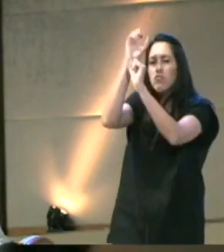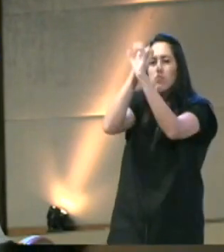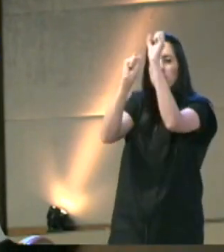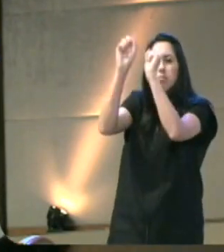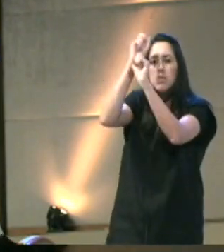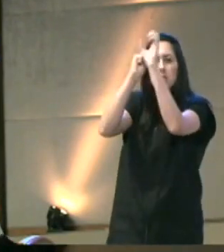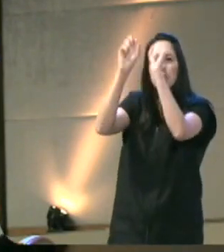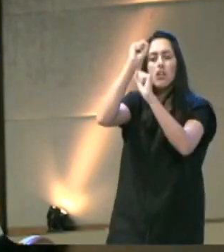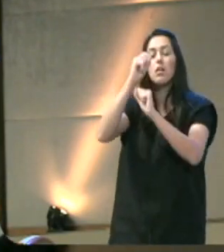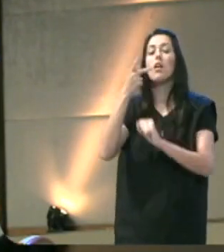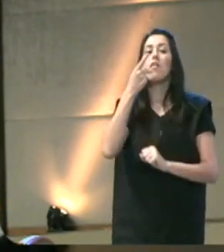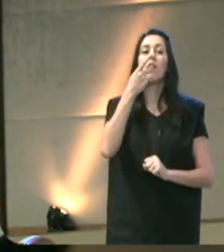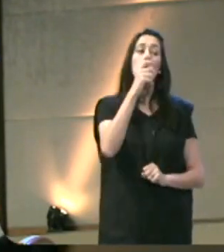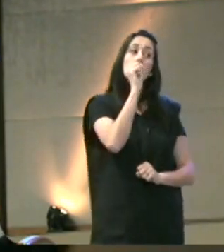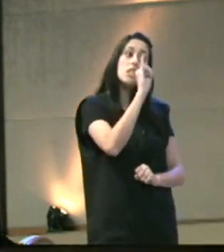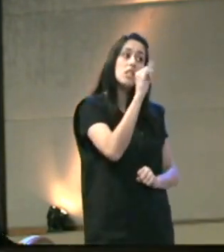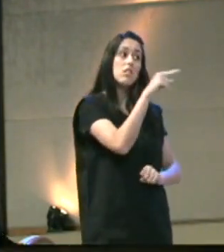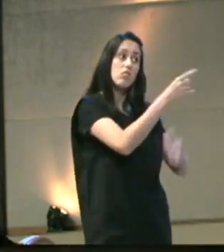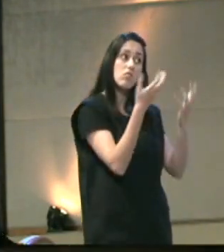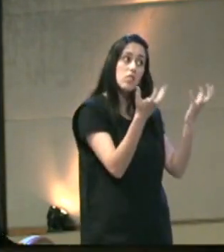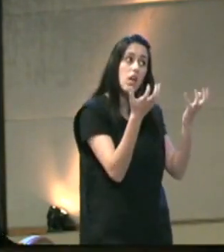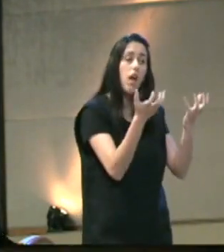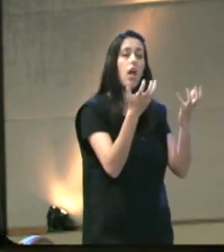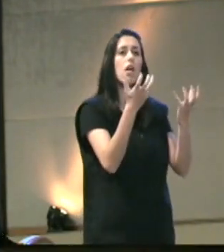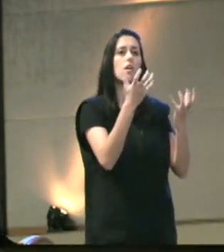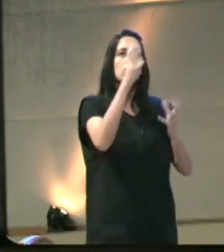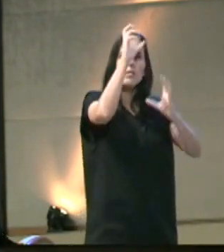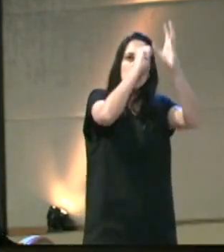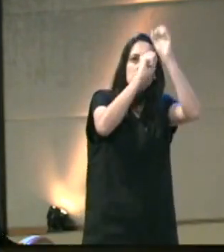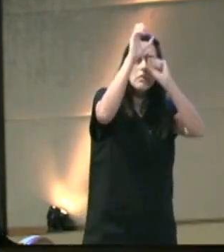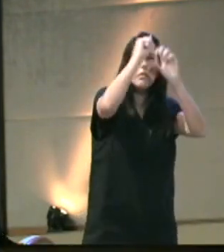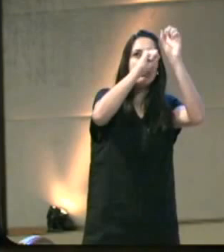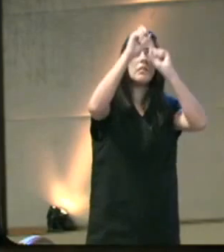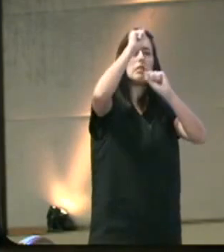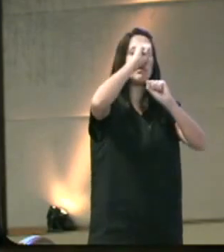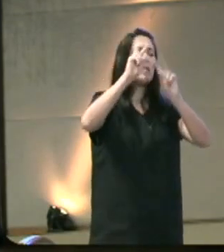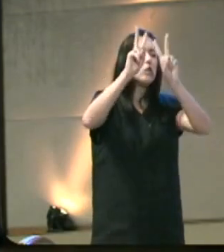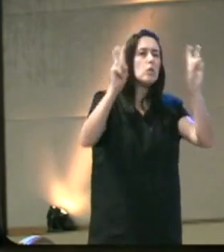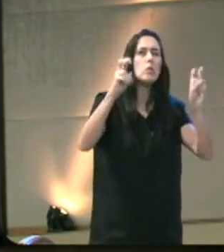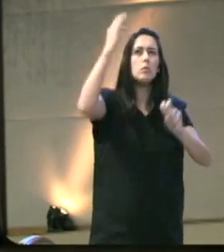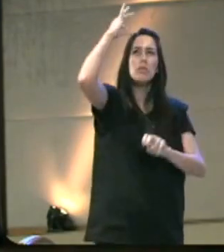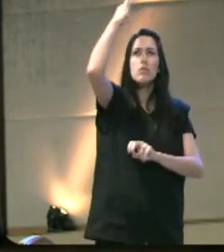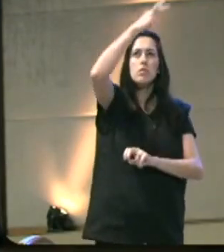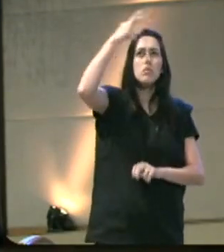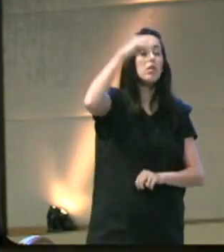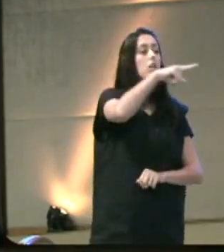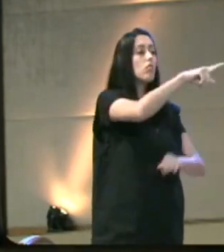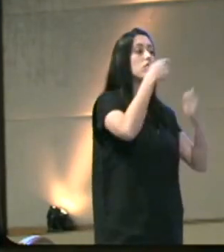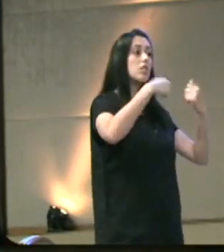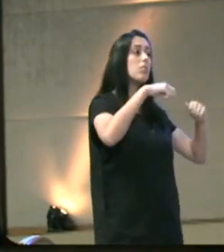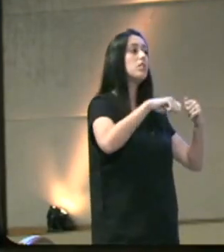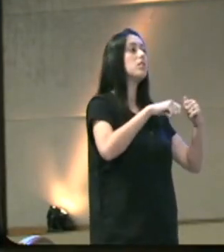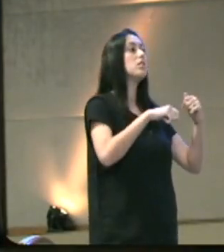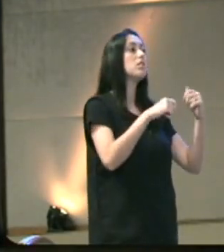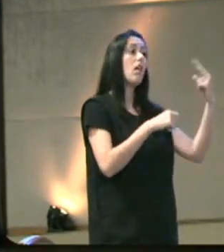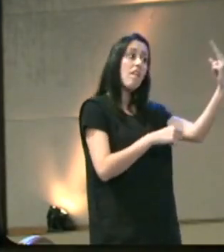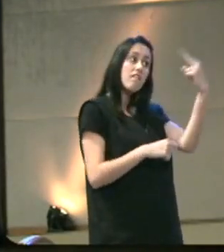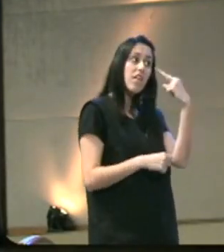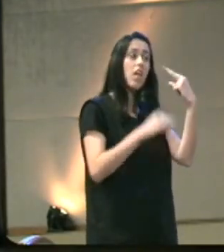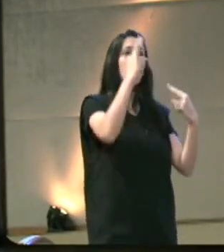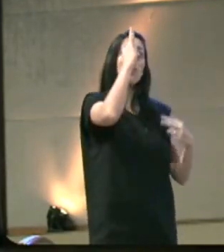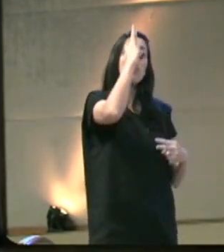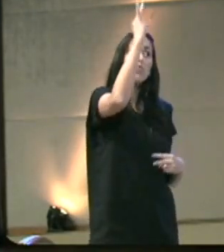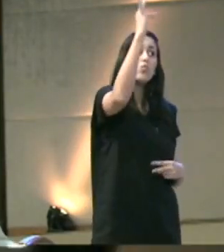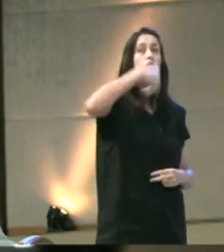porção dobrada do Espírito, você tem que ver Deus me levar nas nuvens, né,